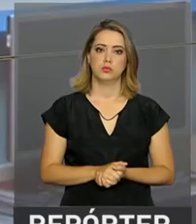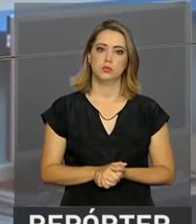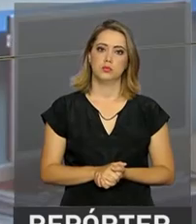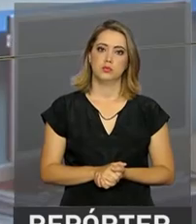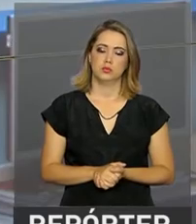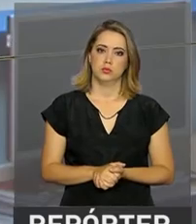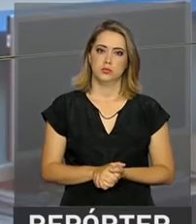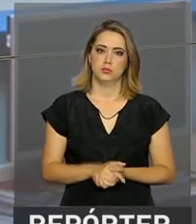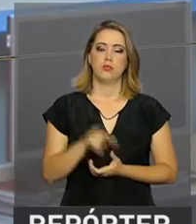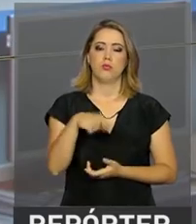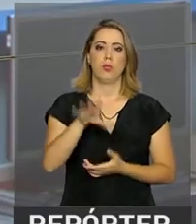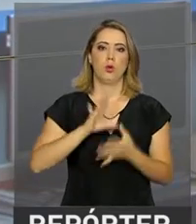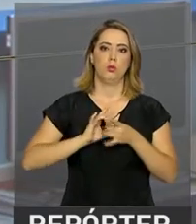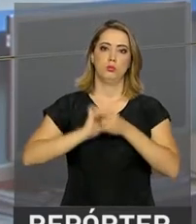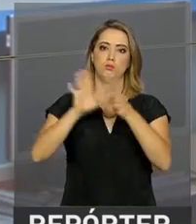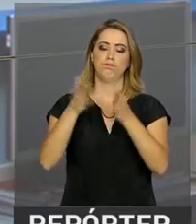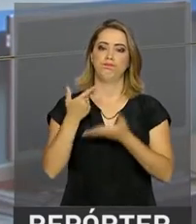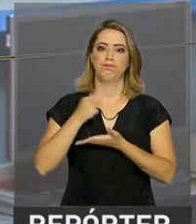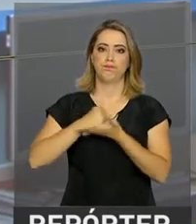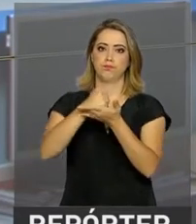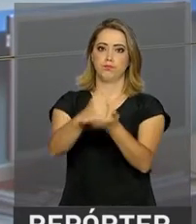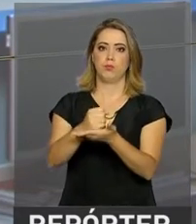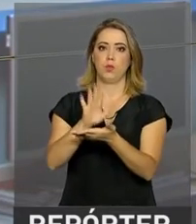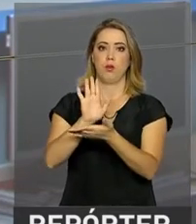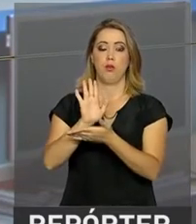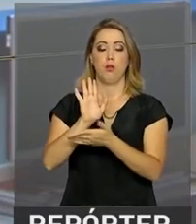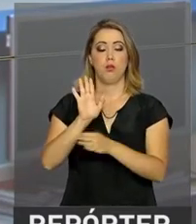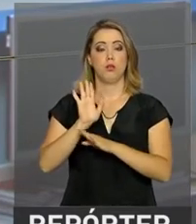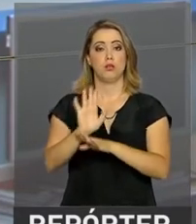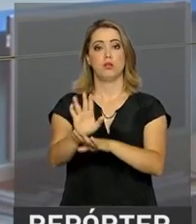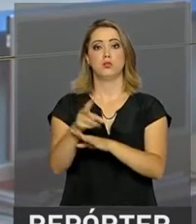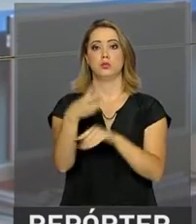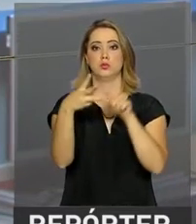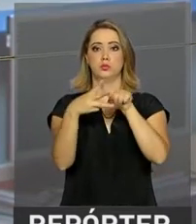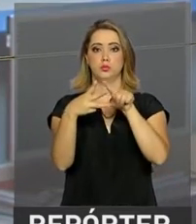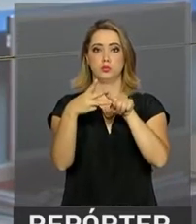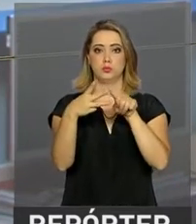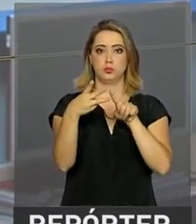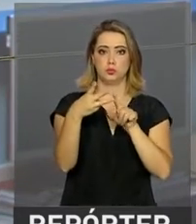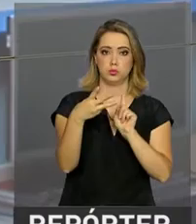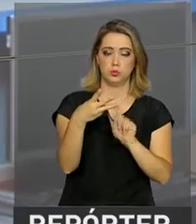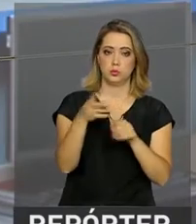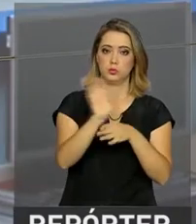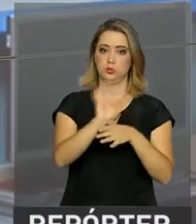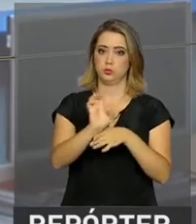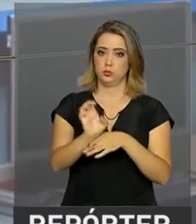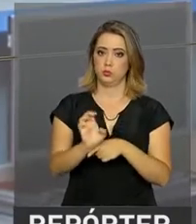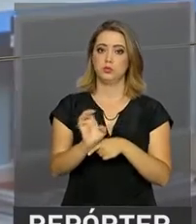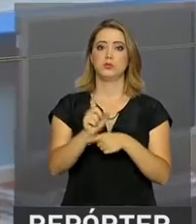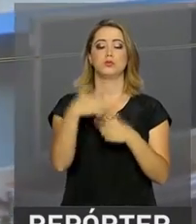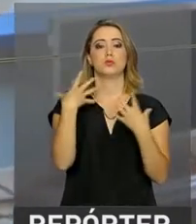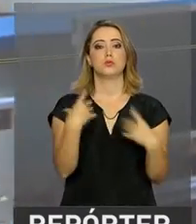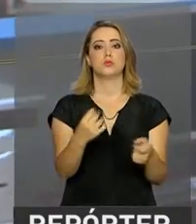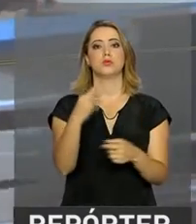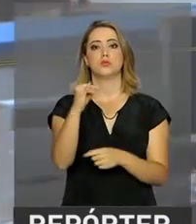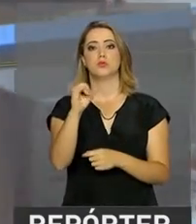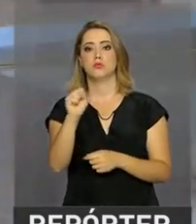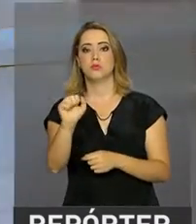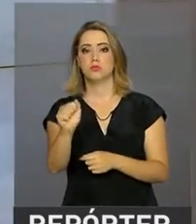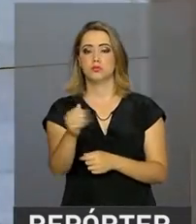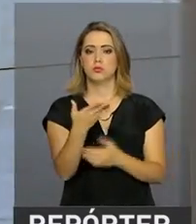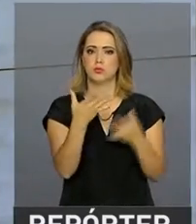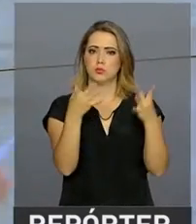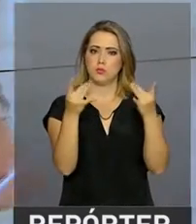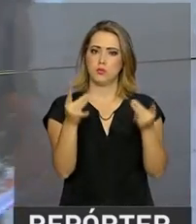foi autorizado o envio de apoio federal a três estados vamos então saber os detalhes ao vivo com thaísa diz